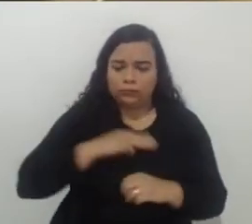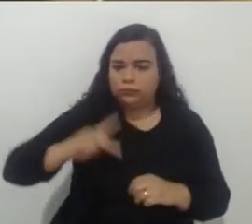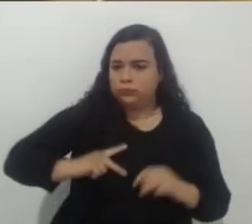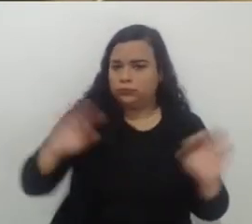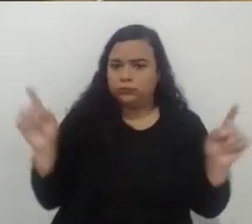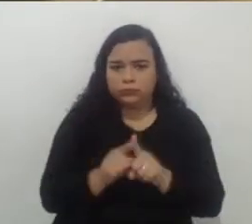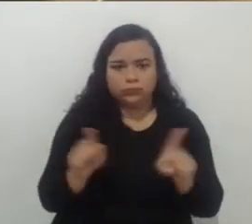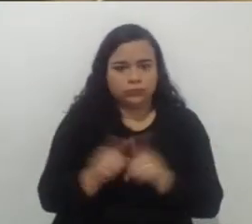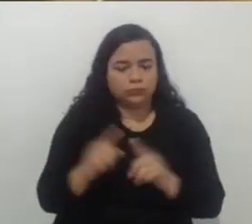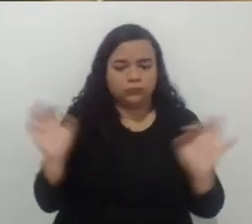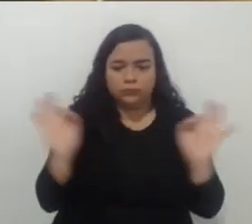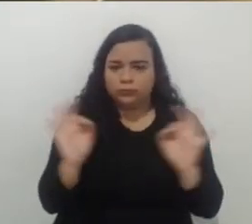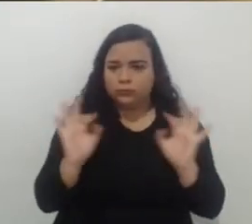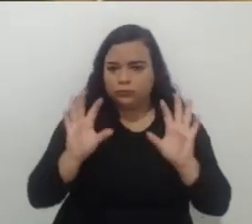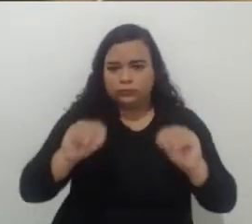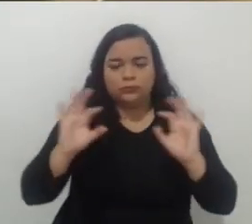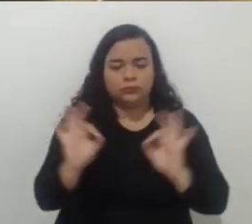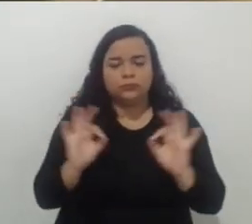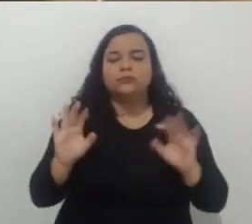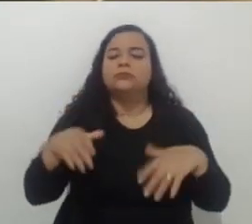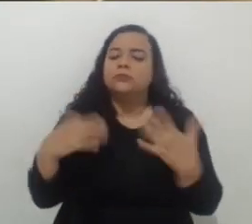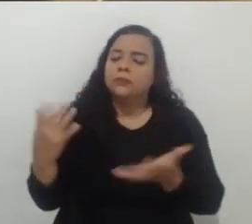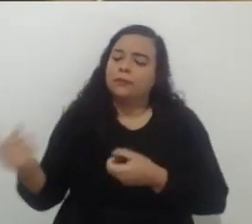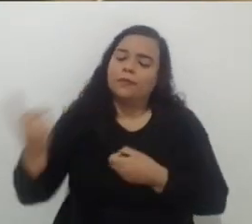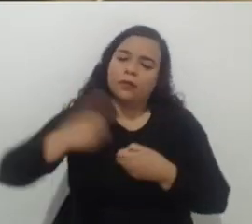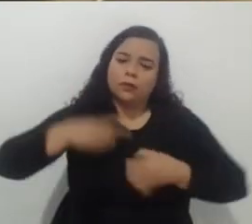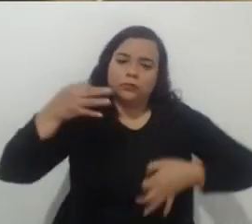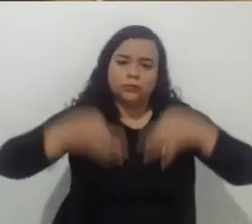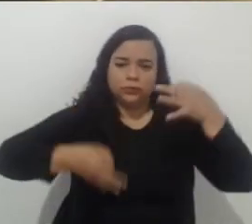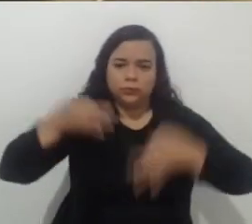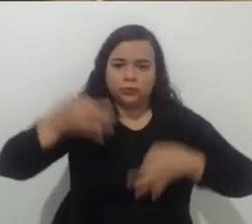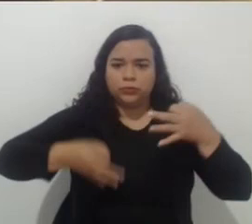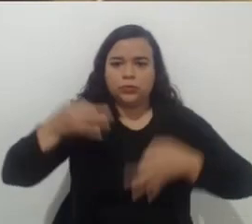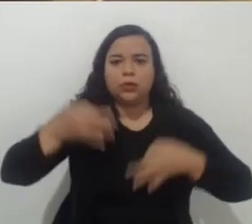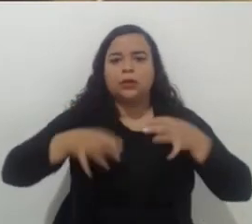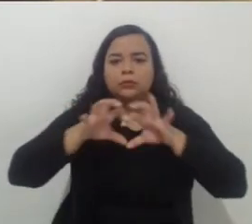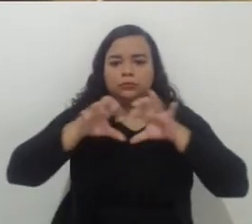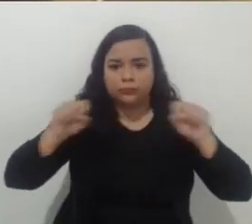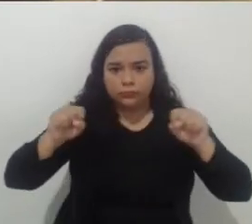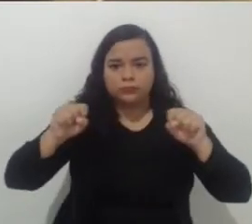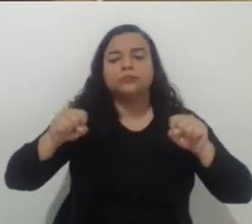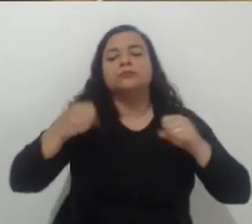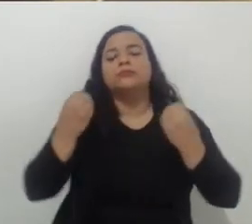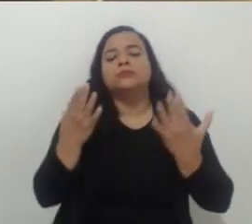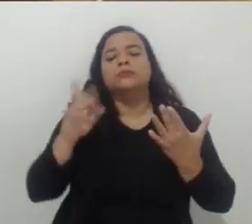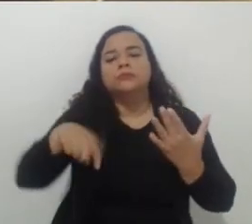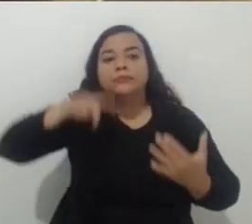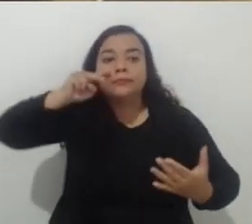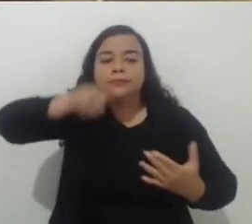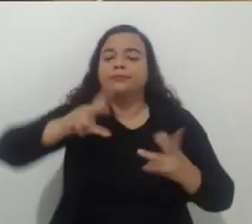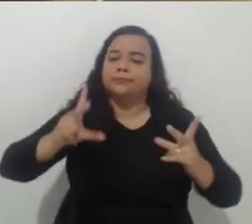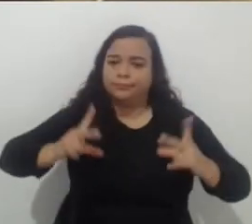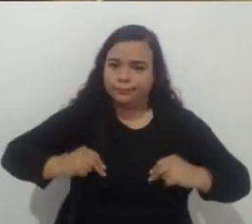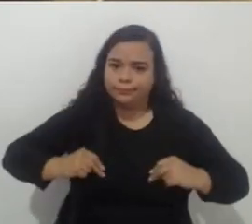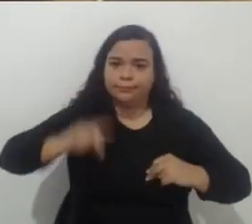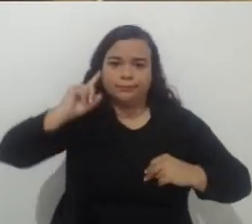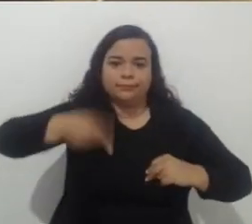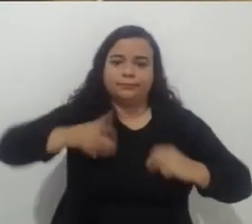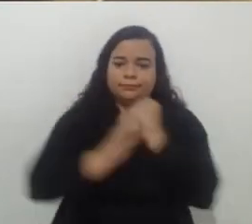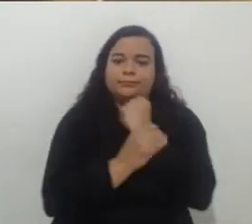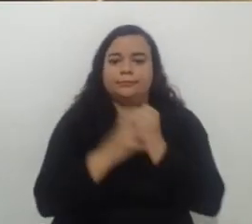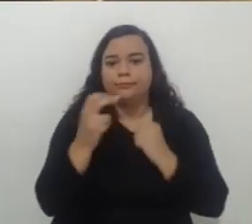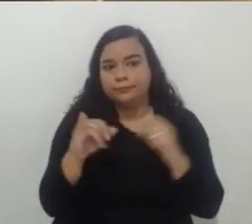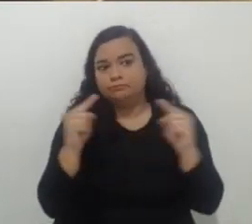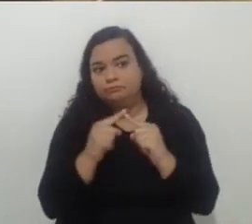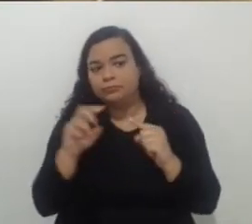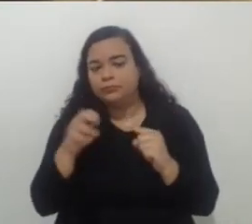tribunal para que seja, então, enfrentado o mérito do mandado de segurança. Pois bem,